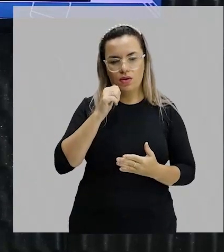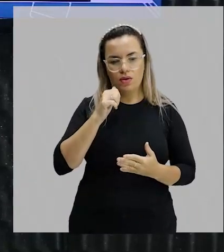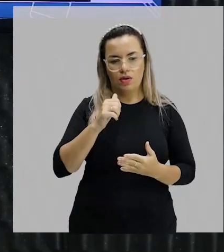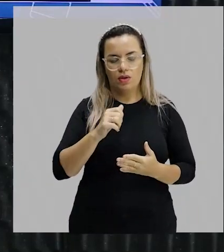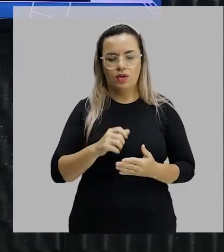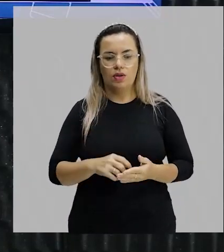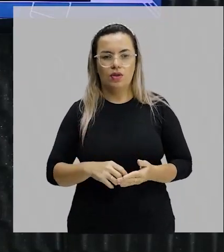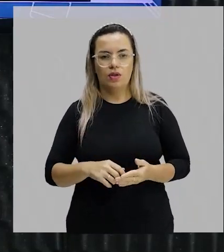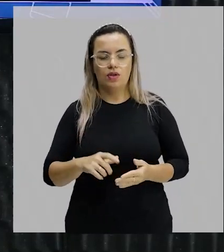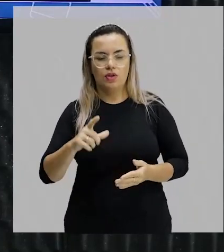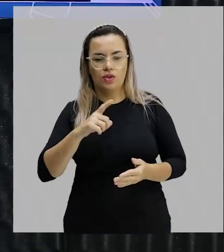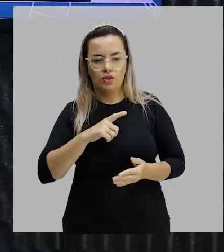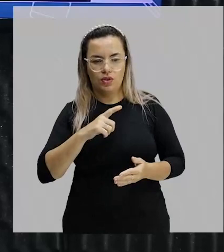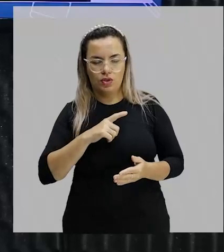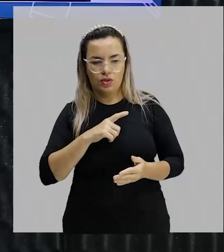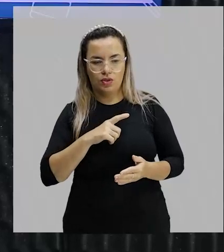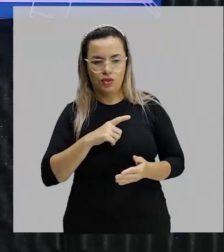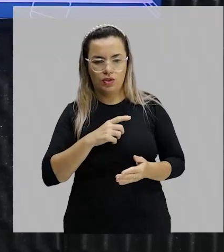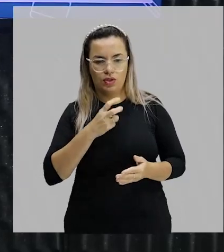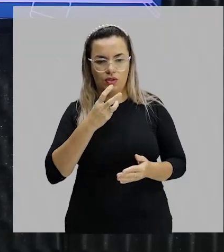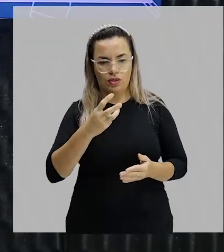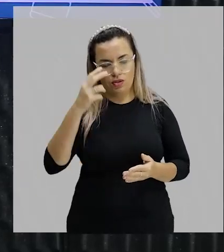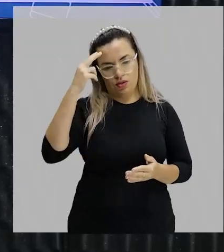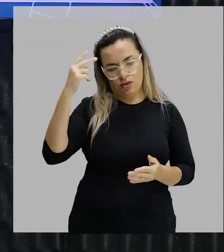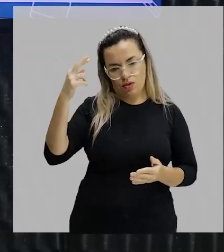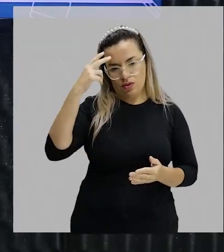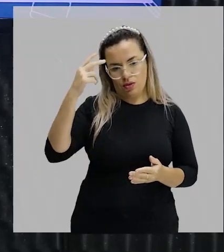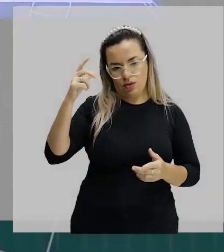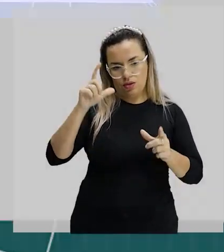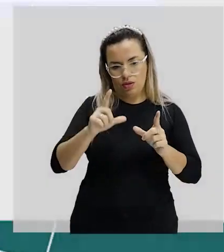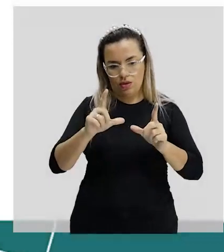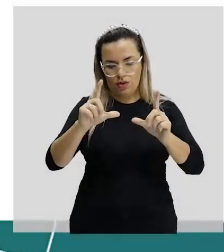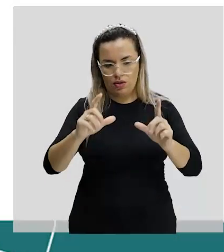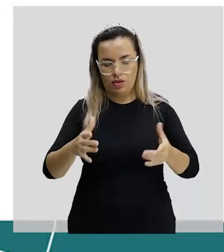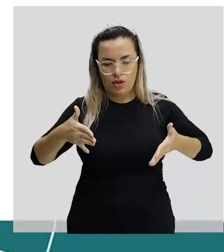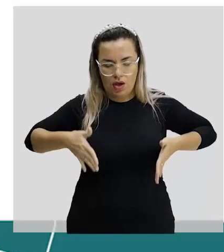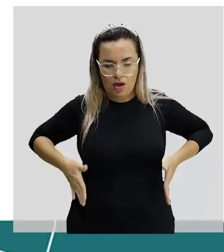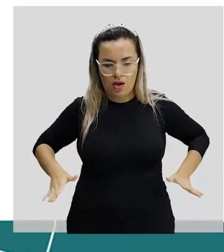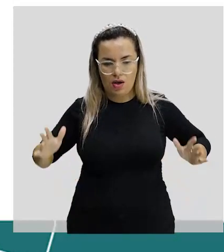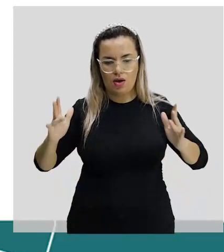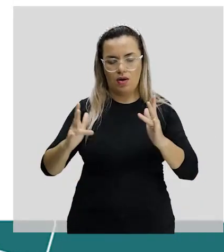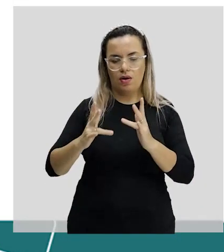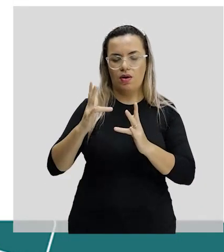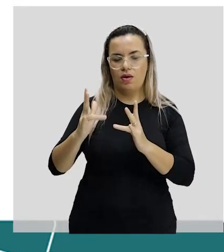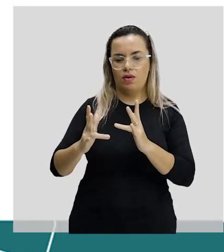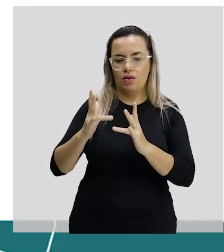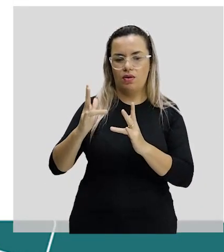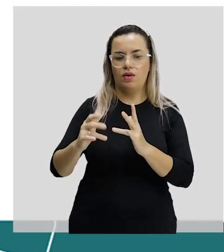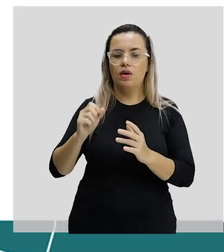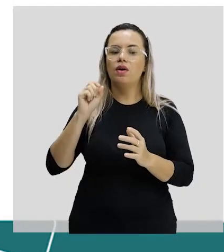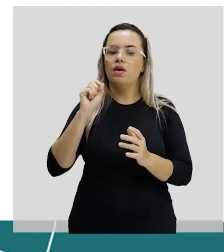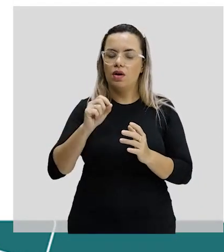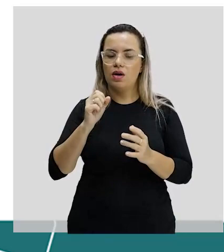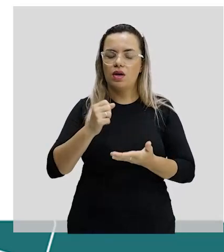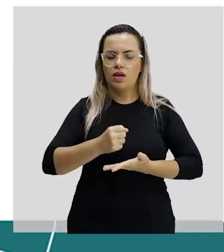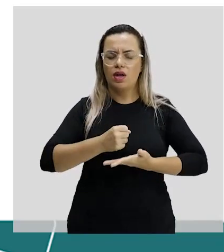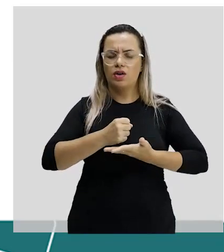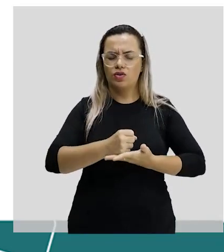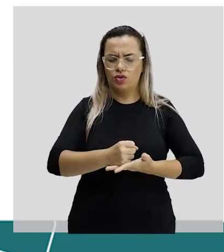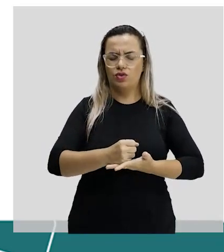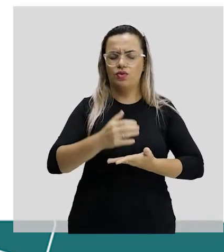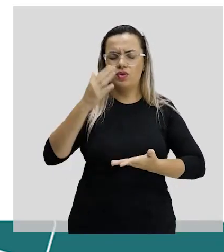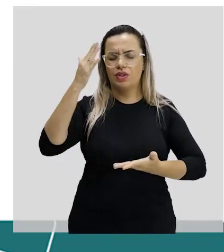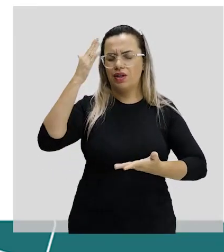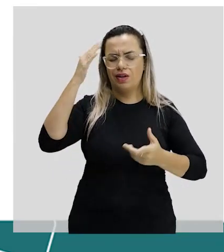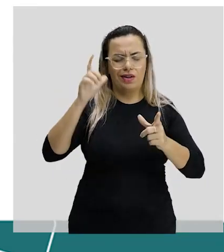da alucinação e o plano da memória. Então, o cenário faz parte desse processo? Faz. O cenário ajuda a entender a história? Faz. Ele precisa